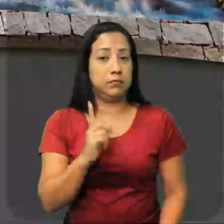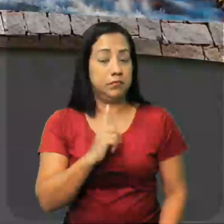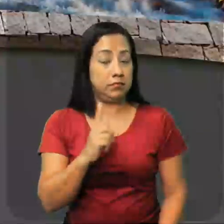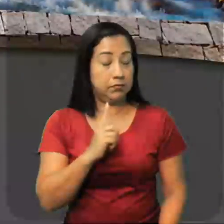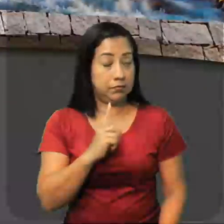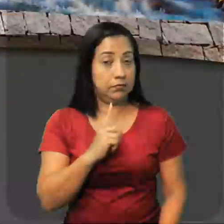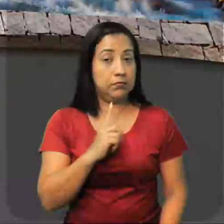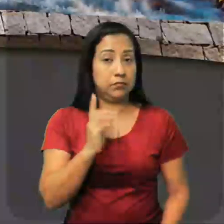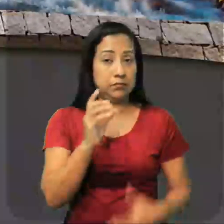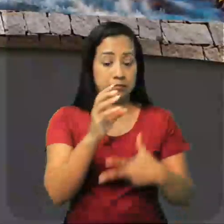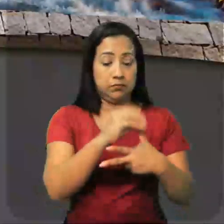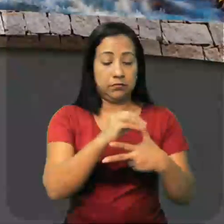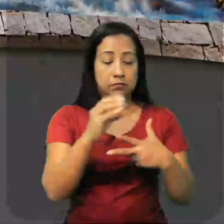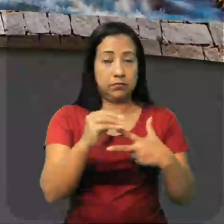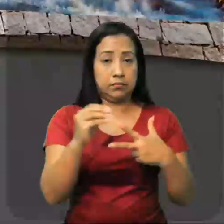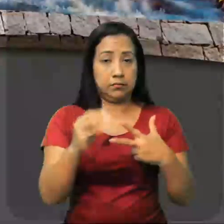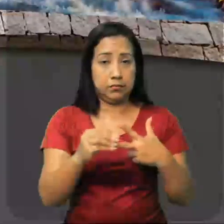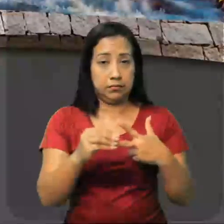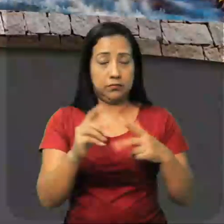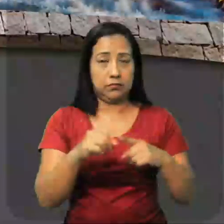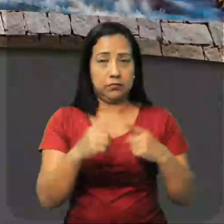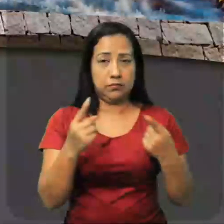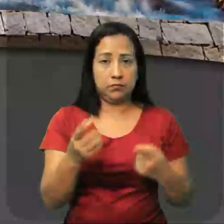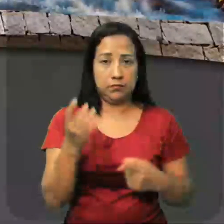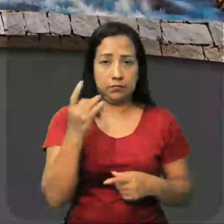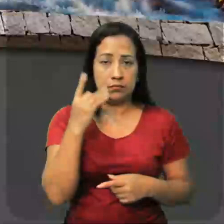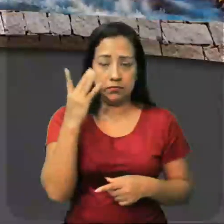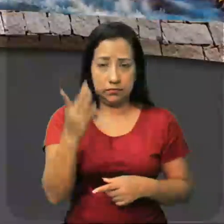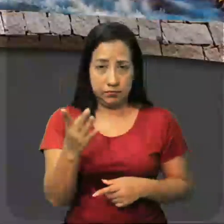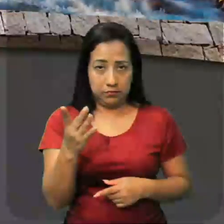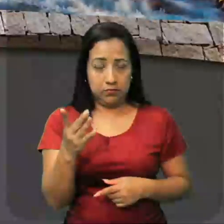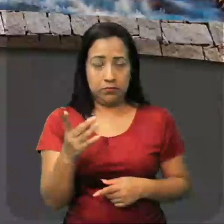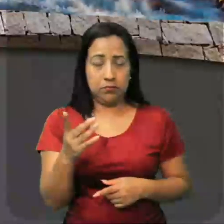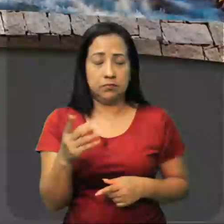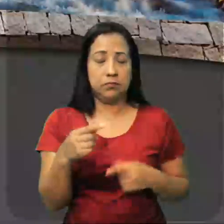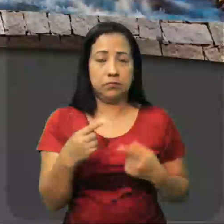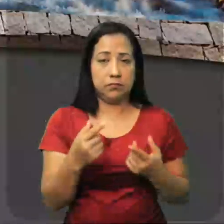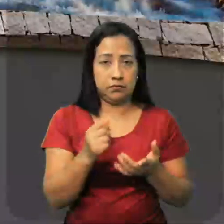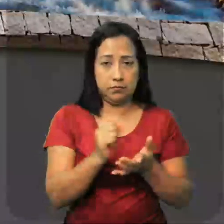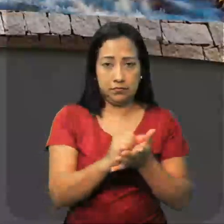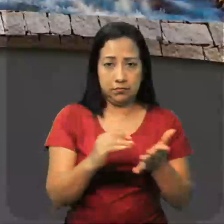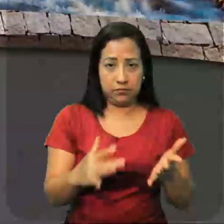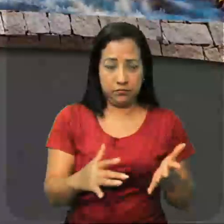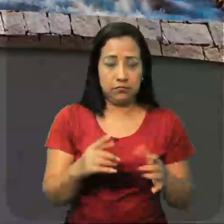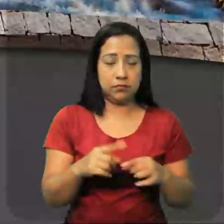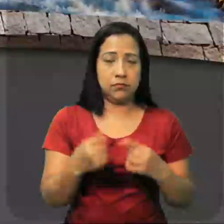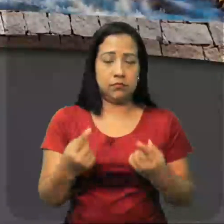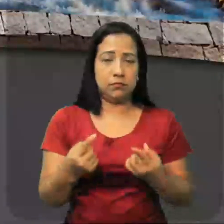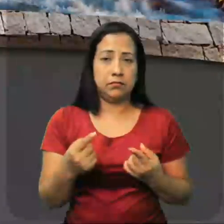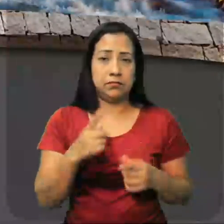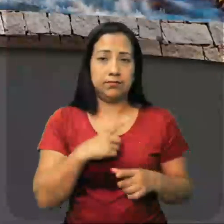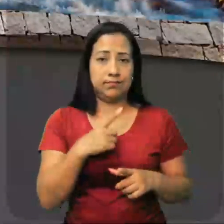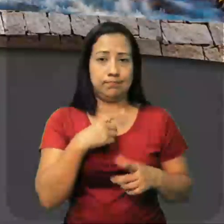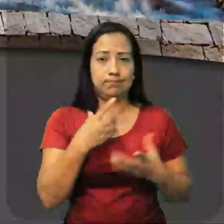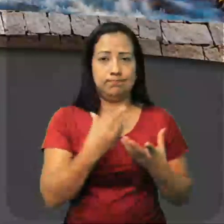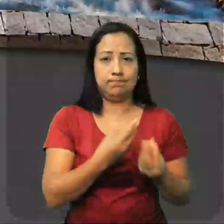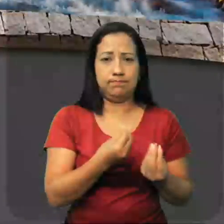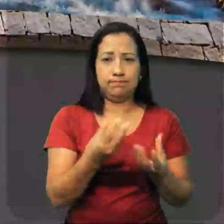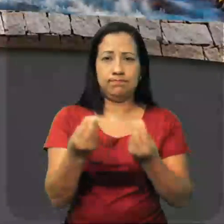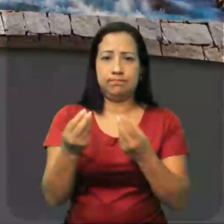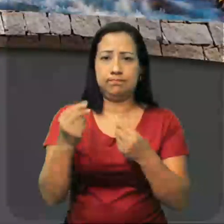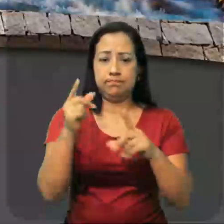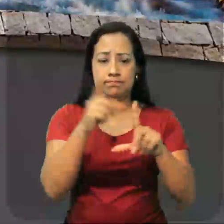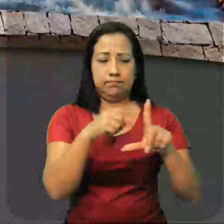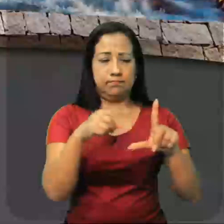Enem. Mas são questões fáceis, nas quais nós temos muitos gráficos para ser analisados,